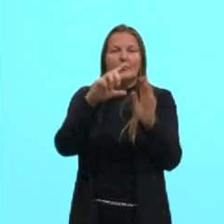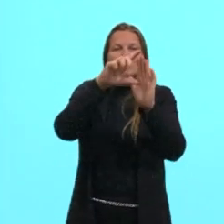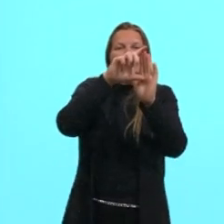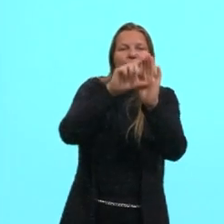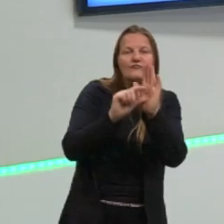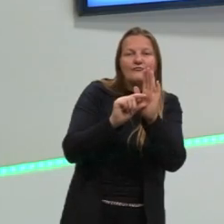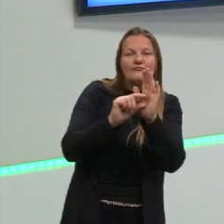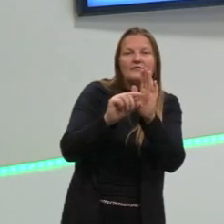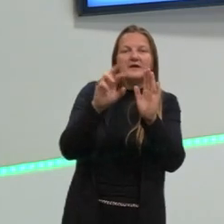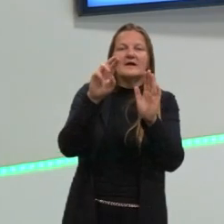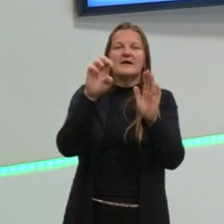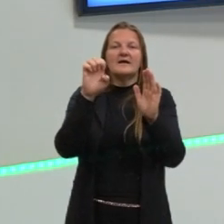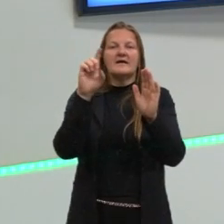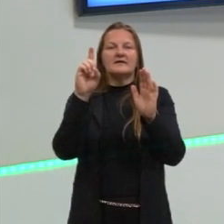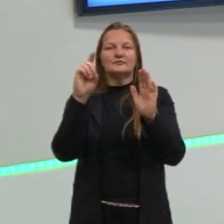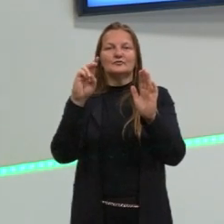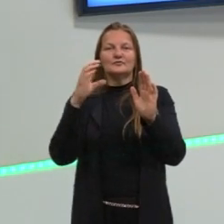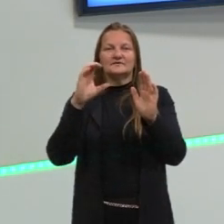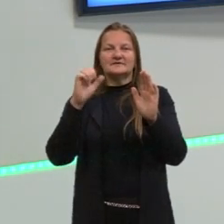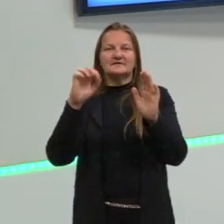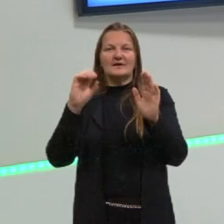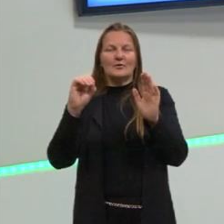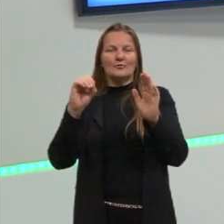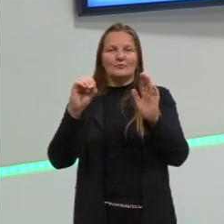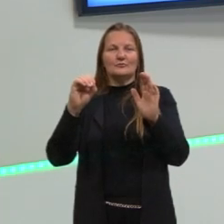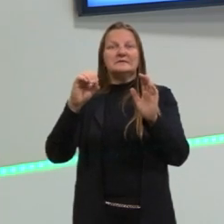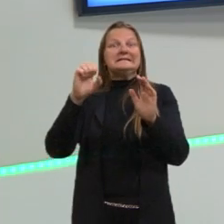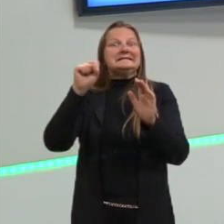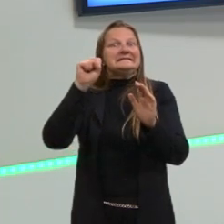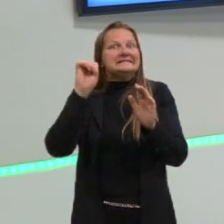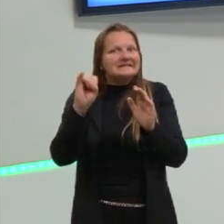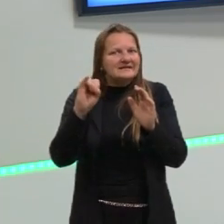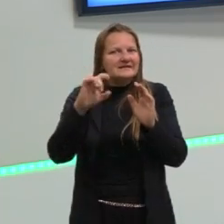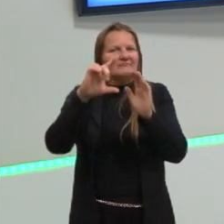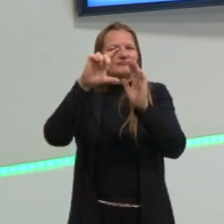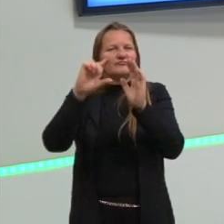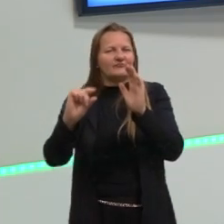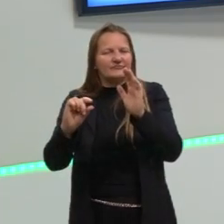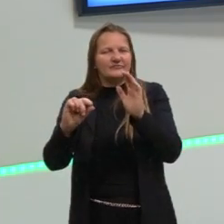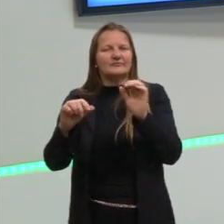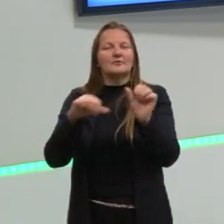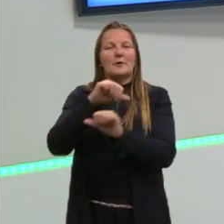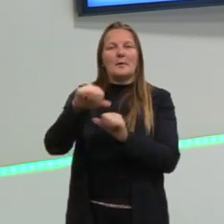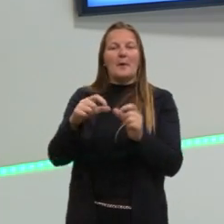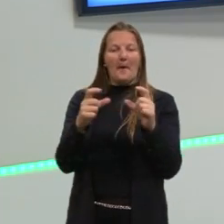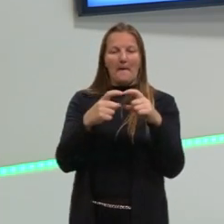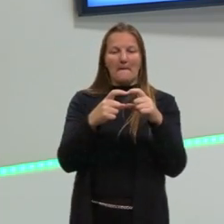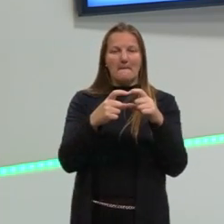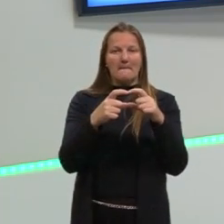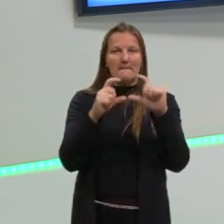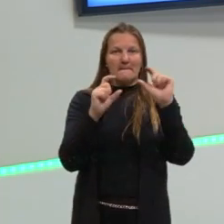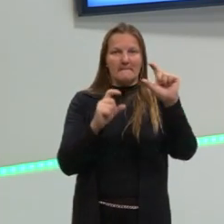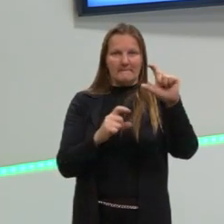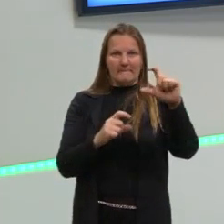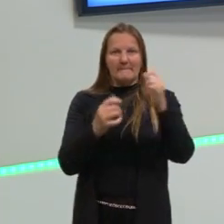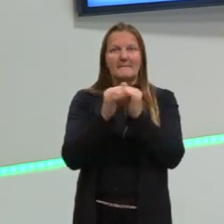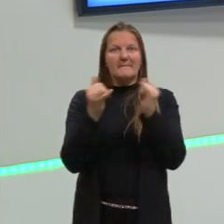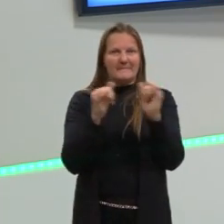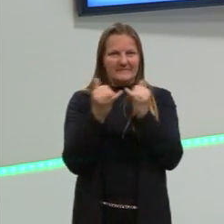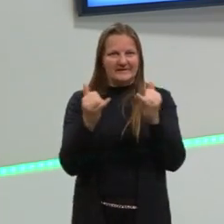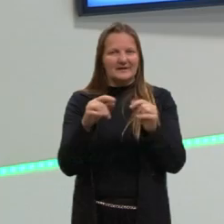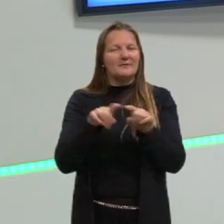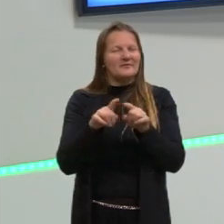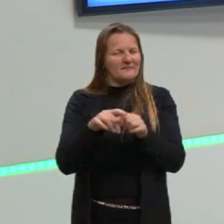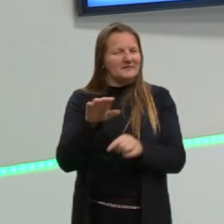nas pilhas Nas temidas questões de pilhas que sempre dá um nervosinho nos alunos aí mas ela pode ser